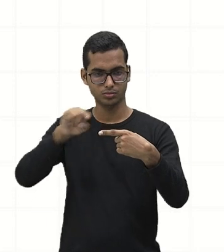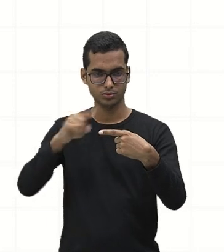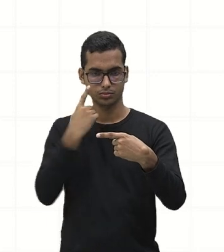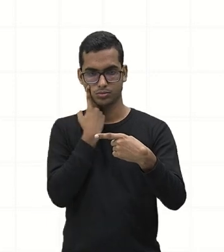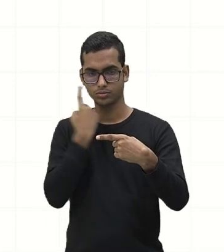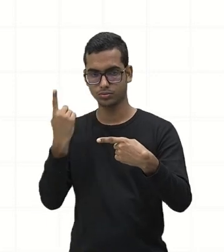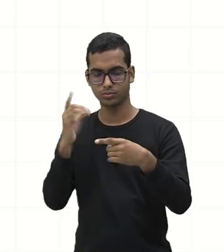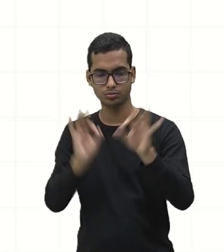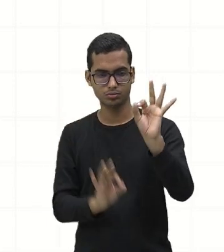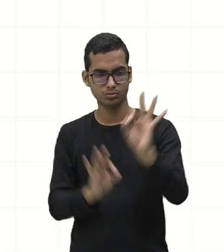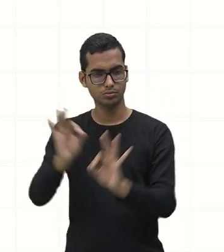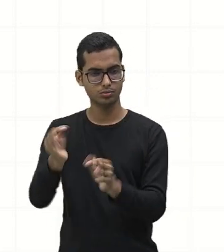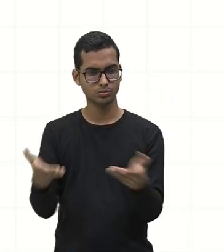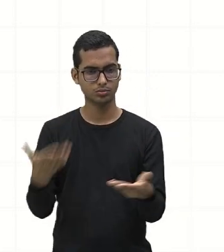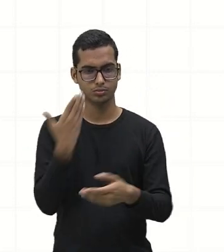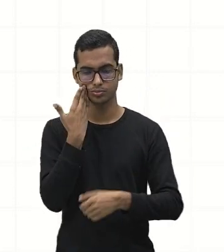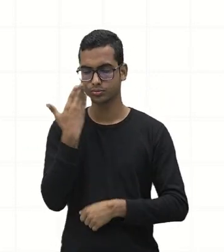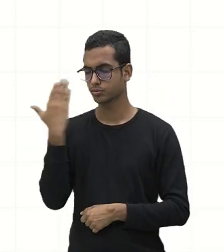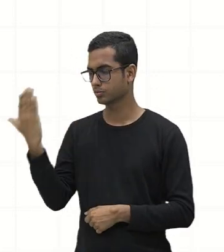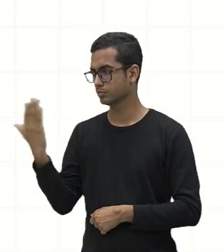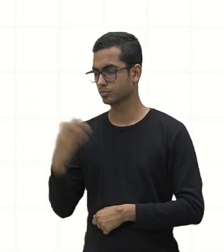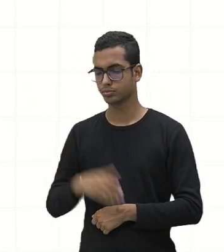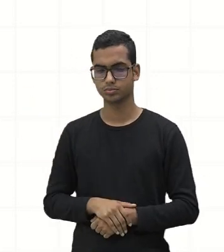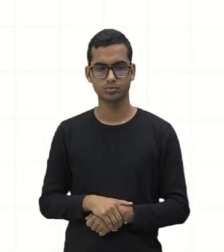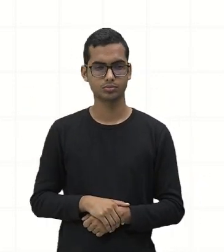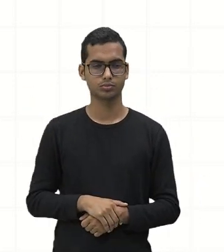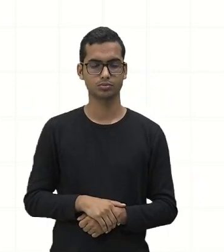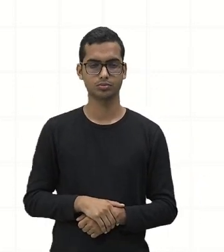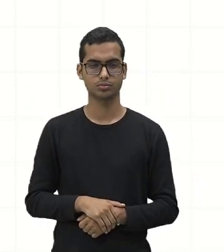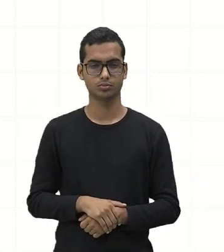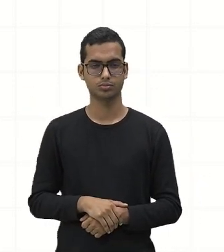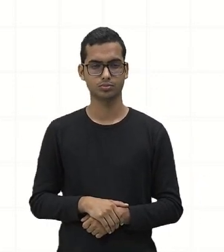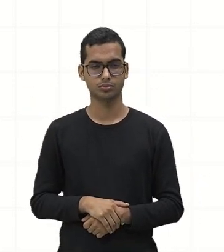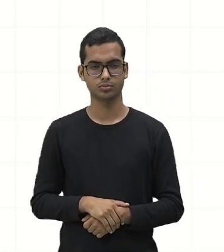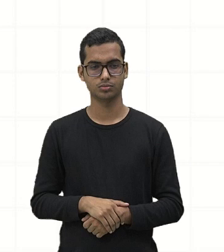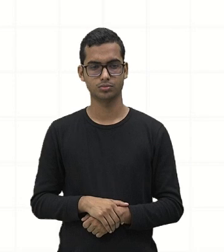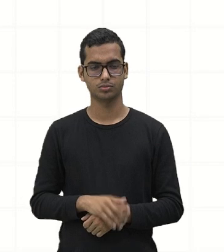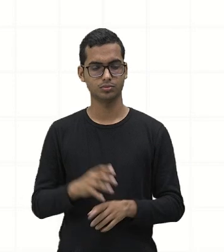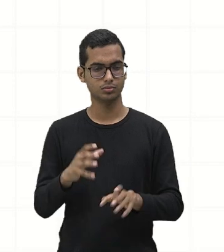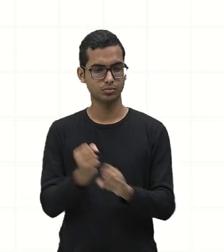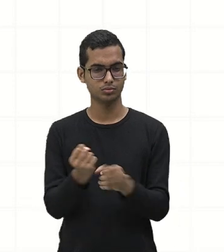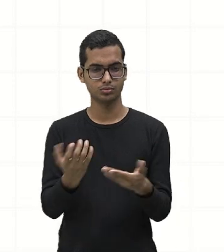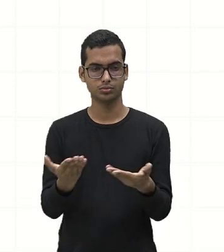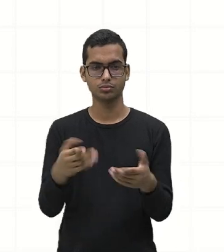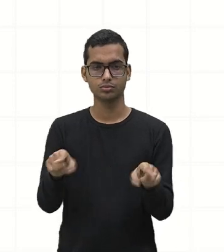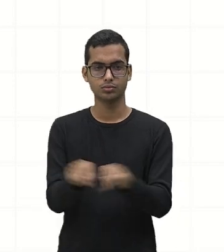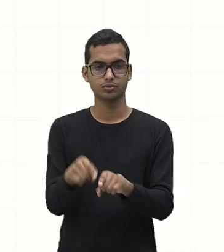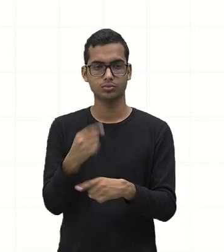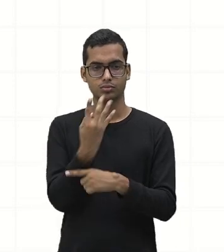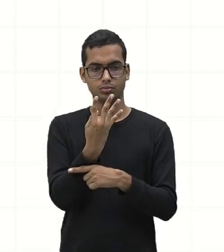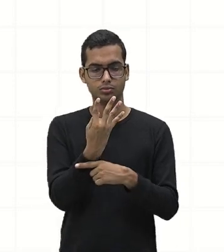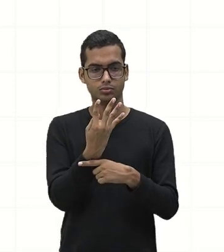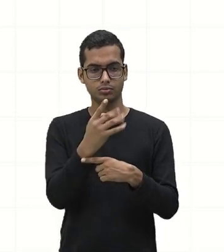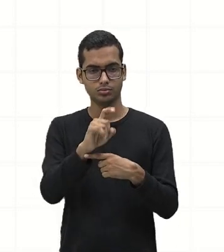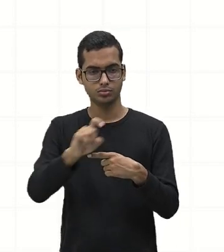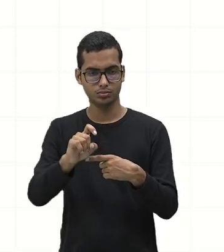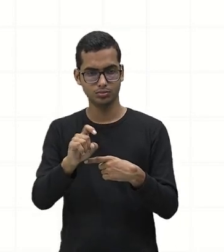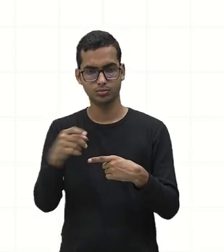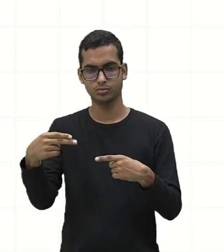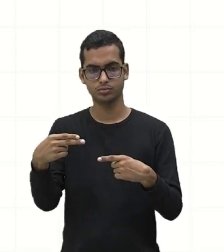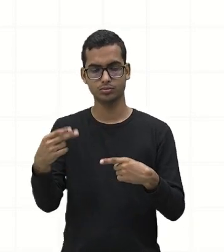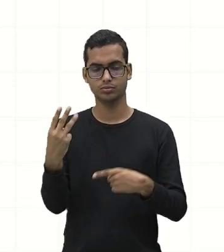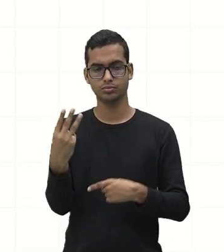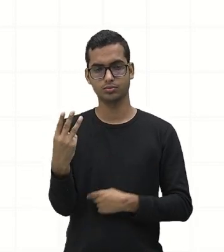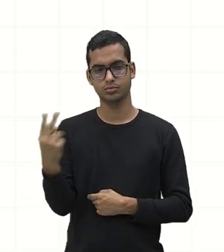teorema fundamental das proporções. O produto dos meios é igual ao produto dos extremos. Então, 4x é igual a